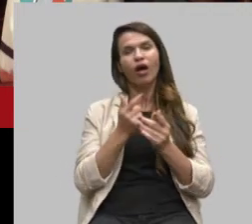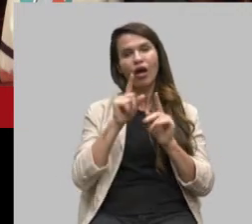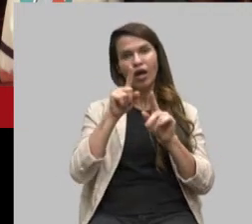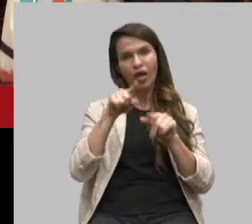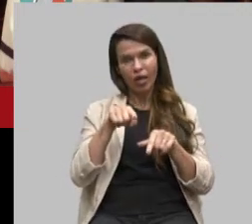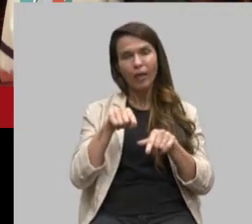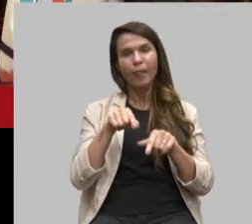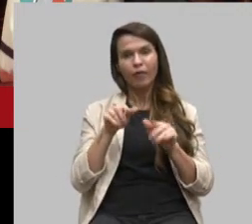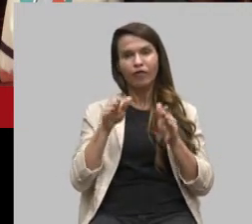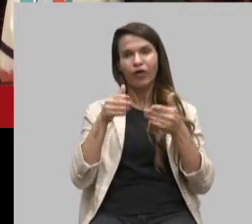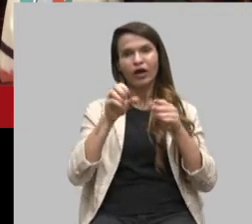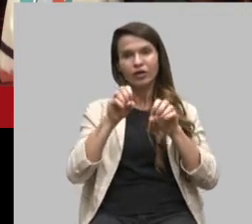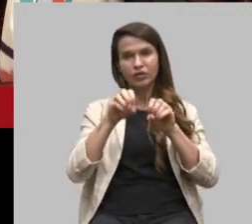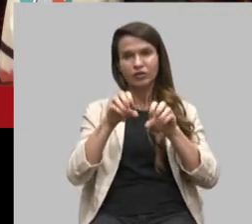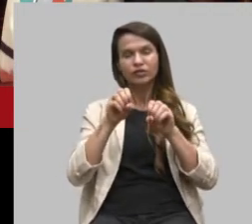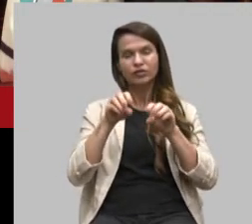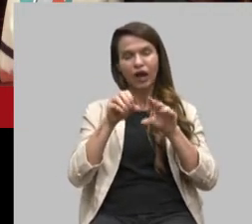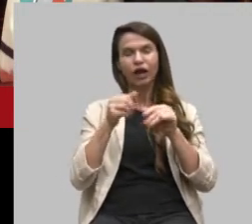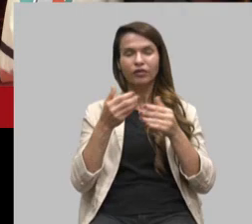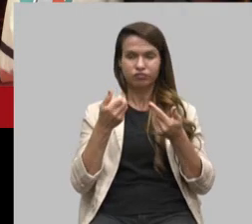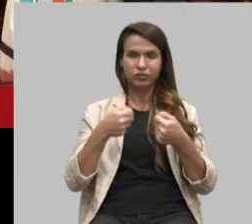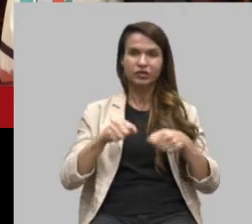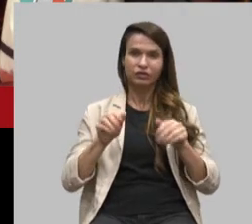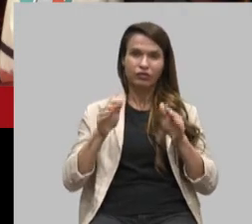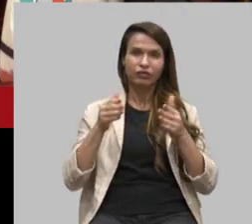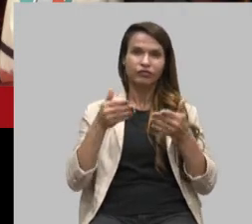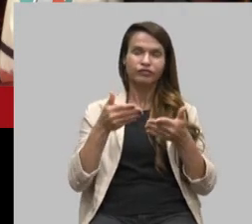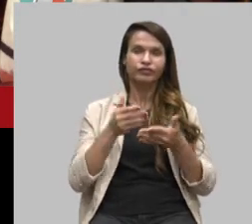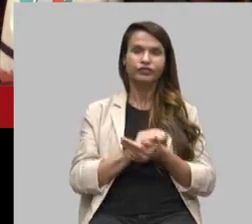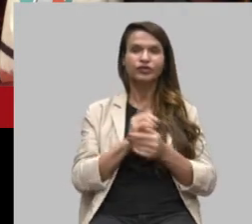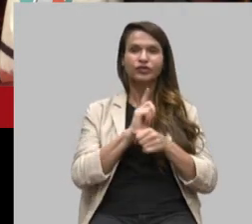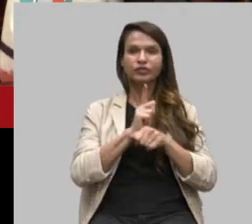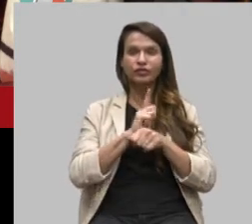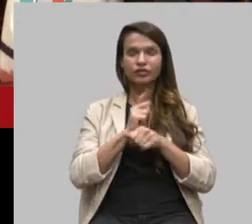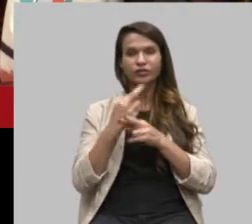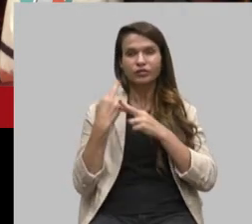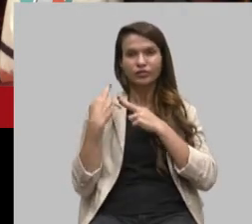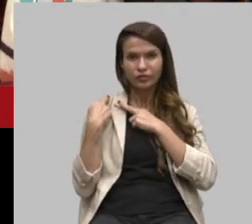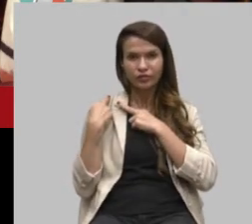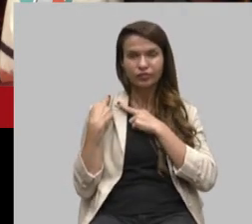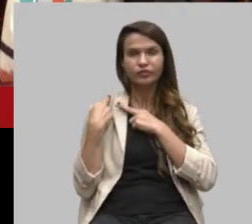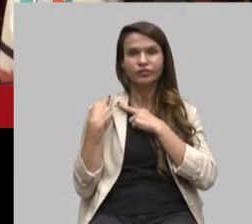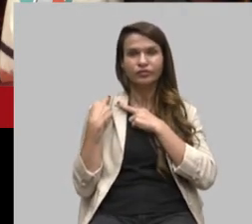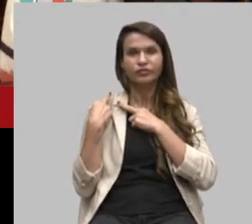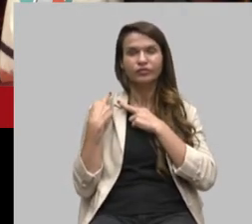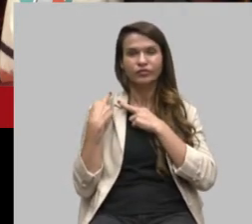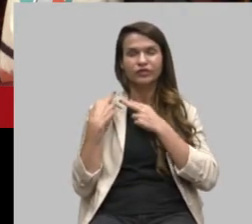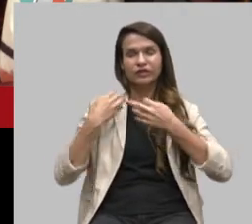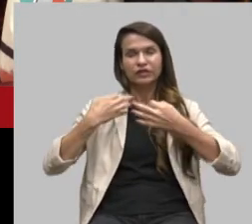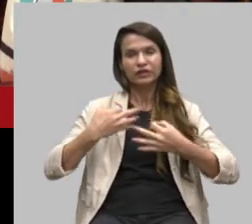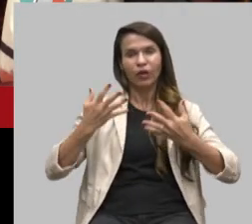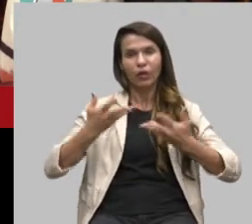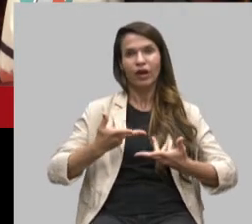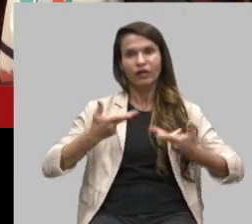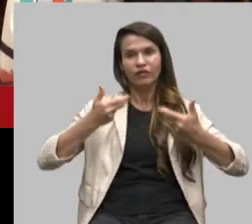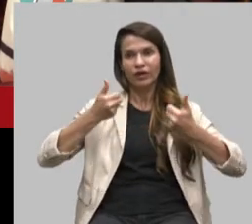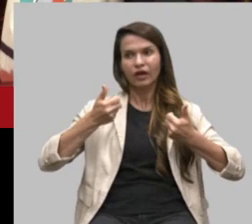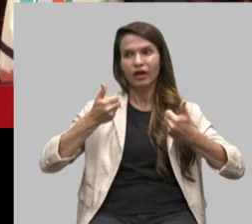educação vai ser usada na educação né e agora gestões responsáveis e devidamente qualificadas